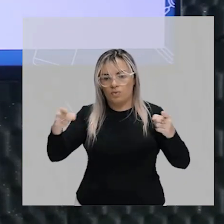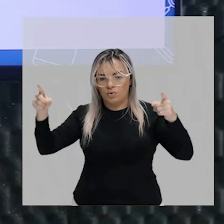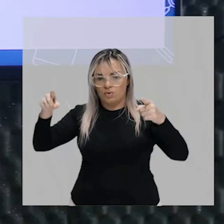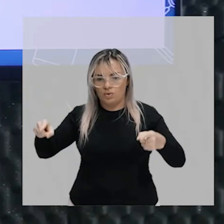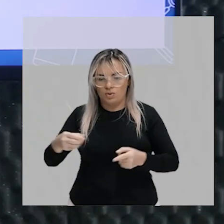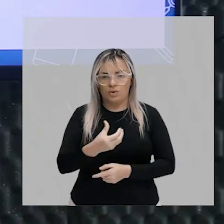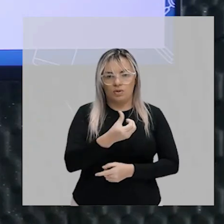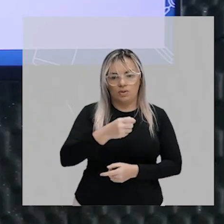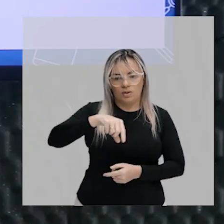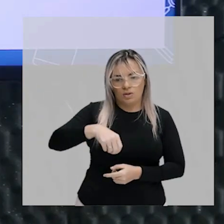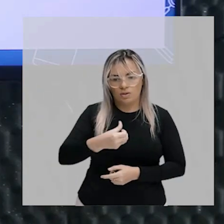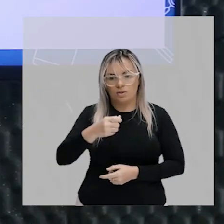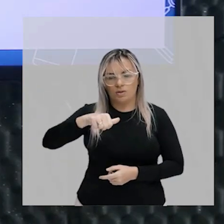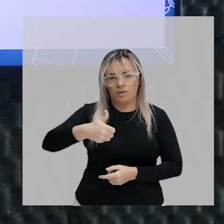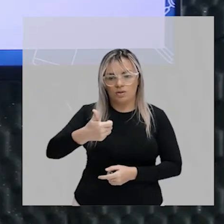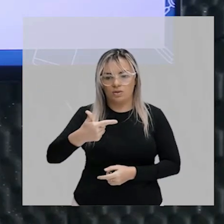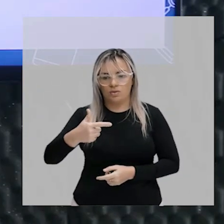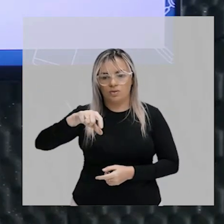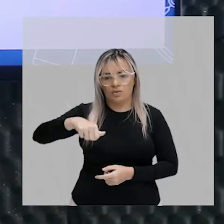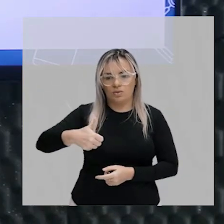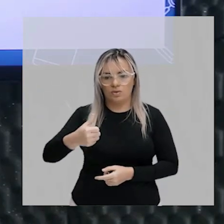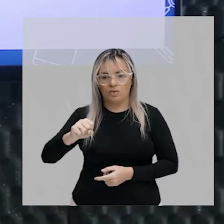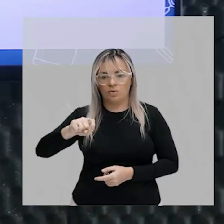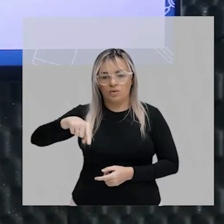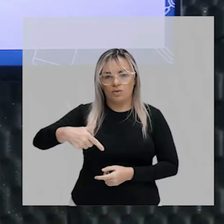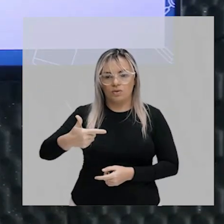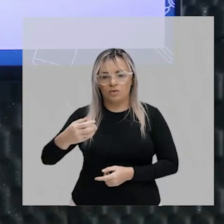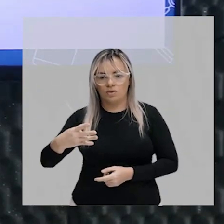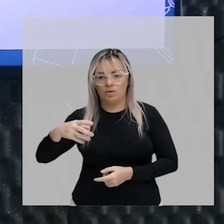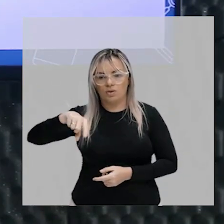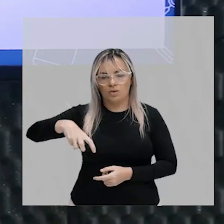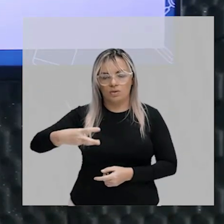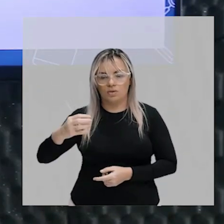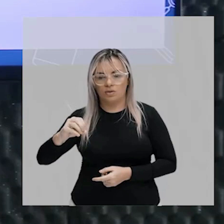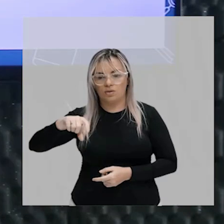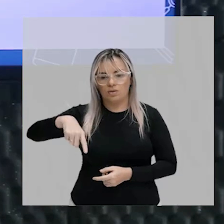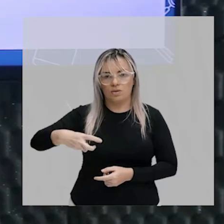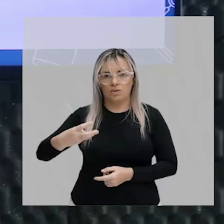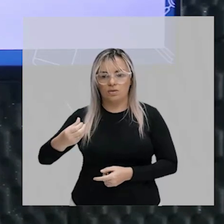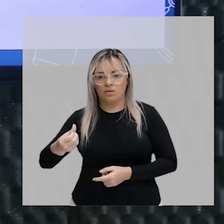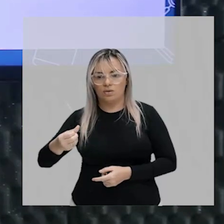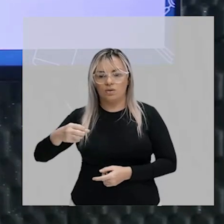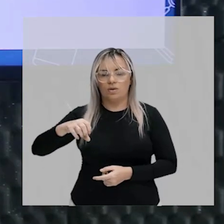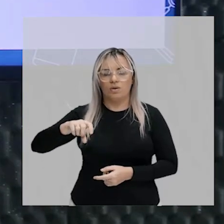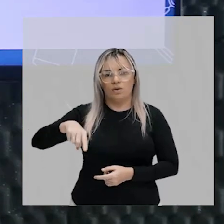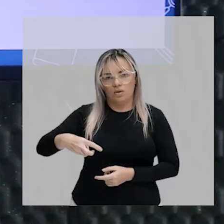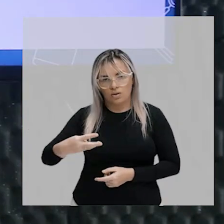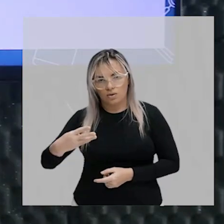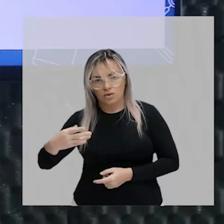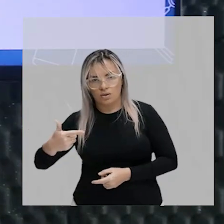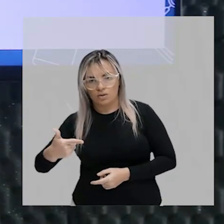12 18 24 30 36 42 e assim sucessivamente